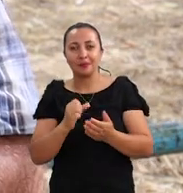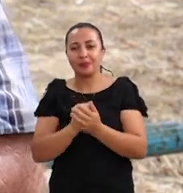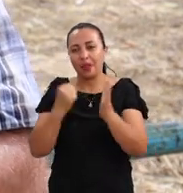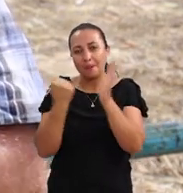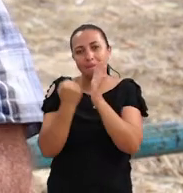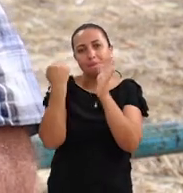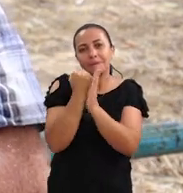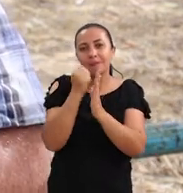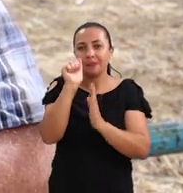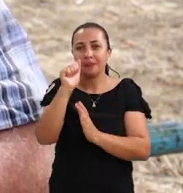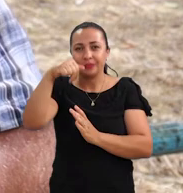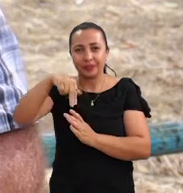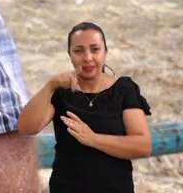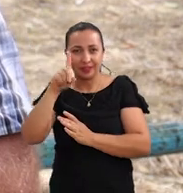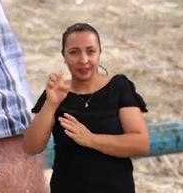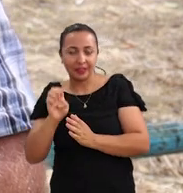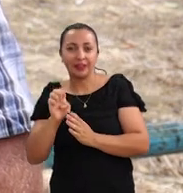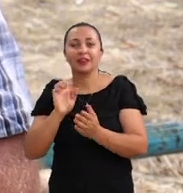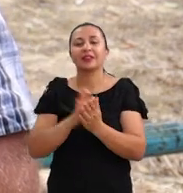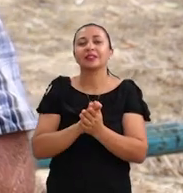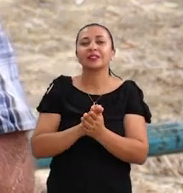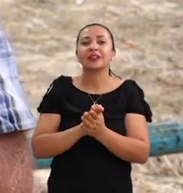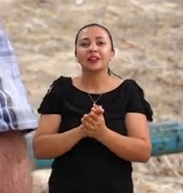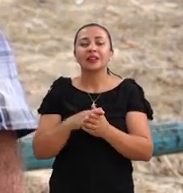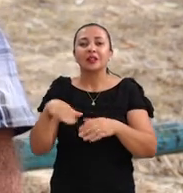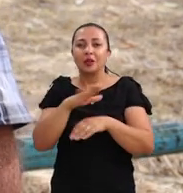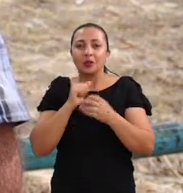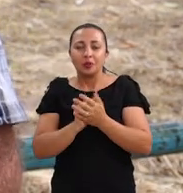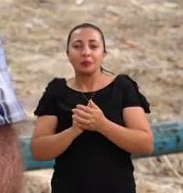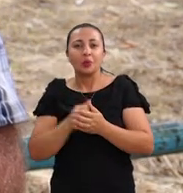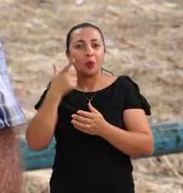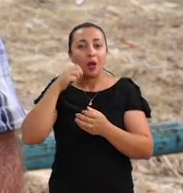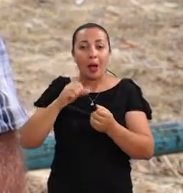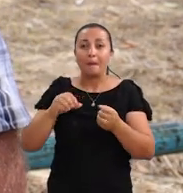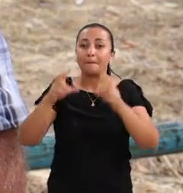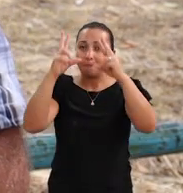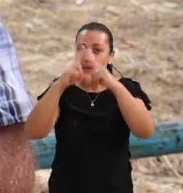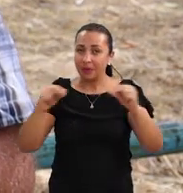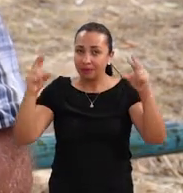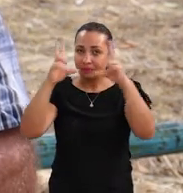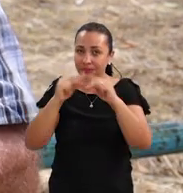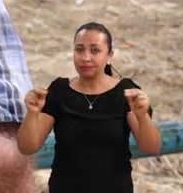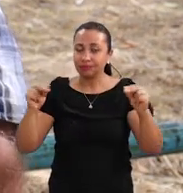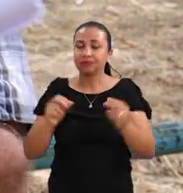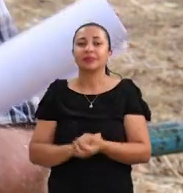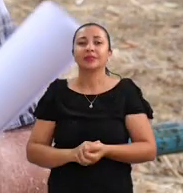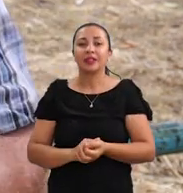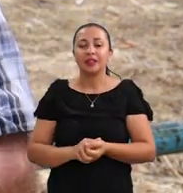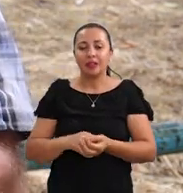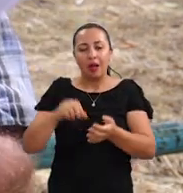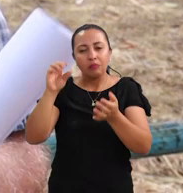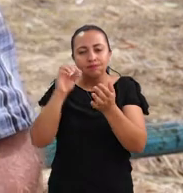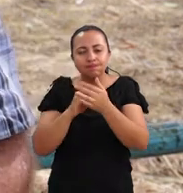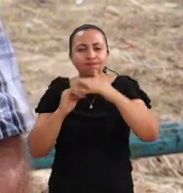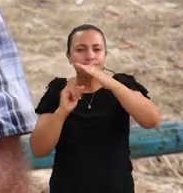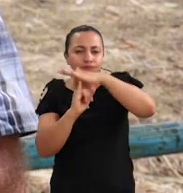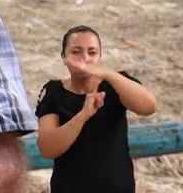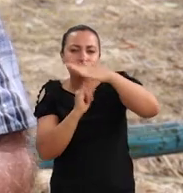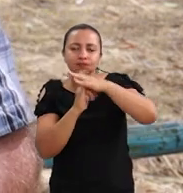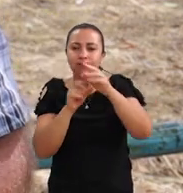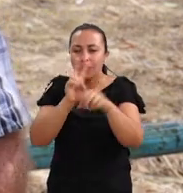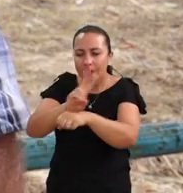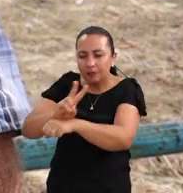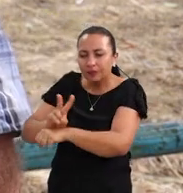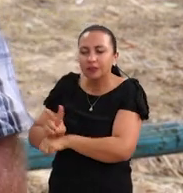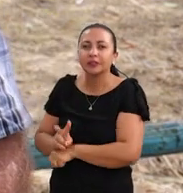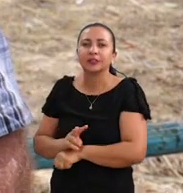um termo patenteado pela ANDE, pela Associação Nacional de Ecoterapia, com sede em Brasília. Então é esse órgão que fiscaliza, né, os